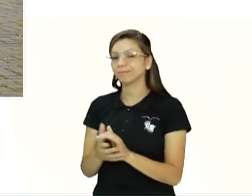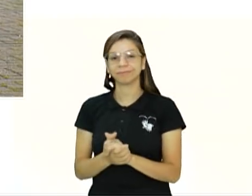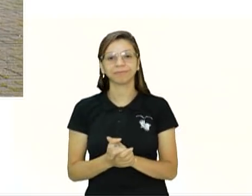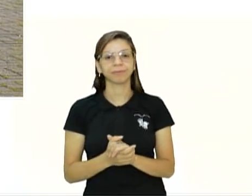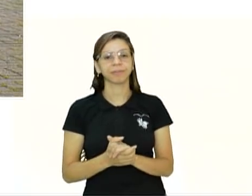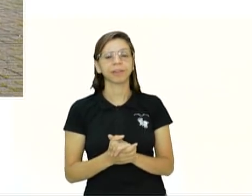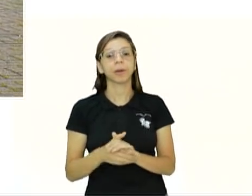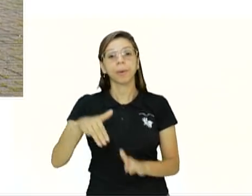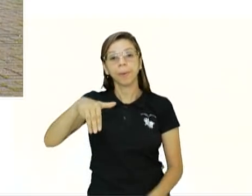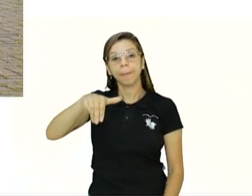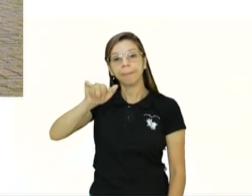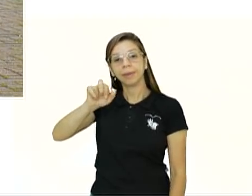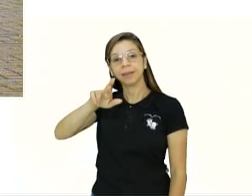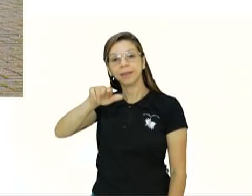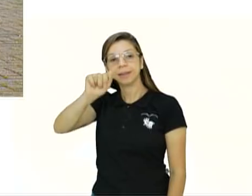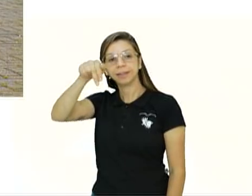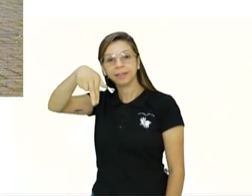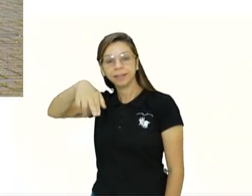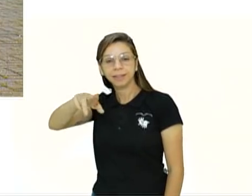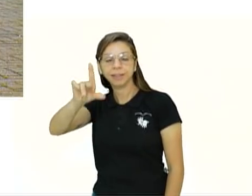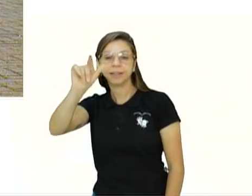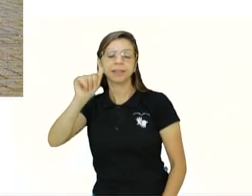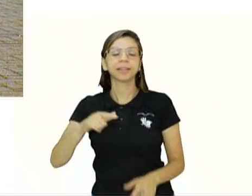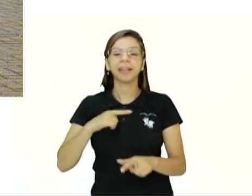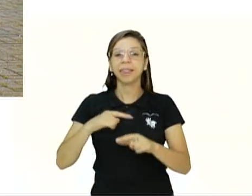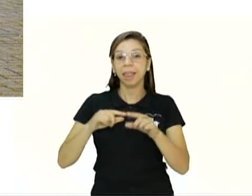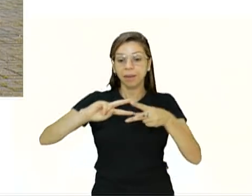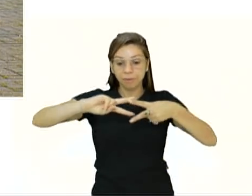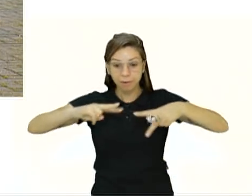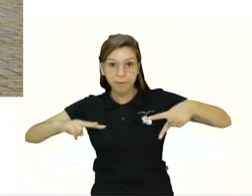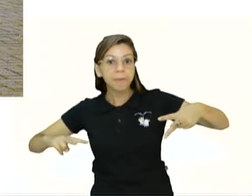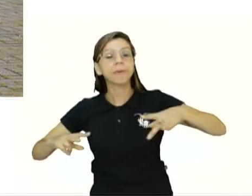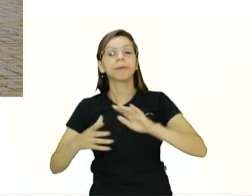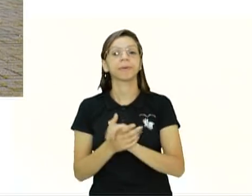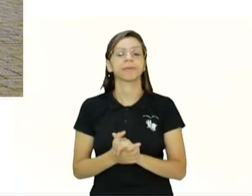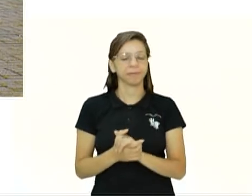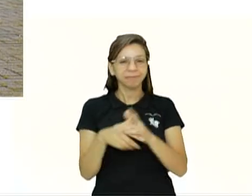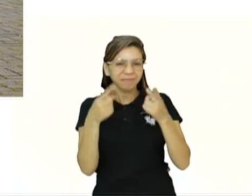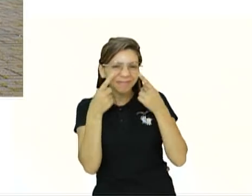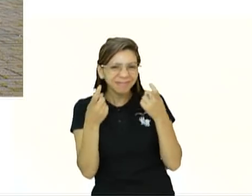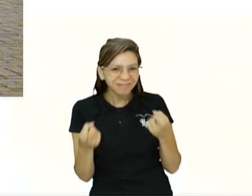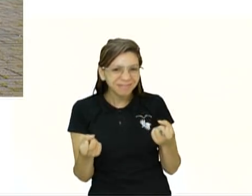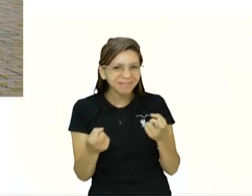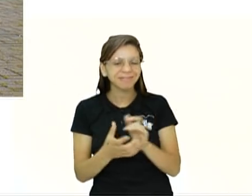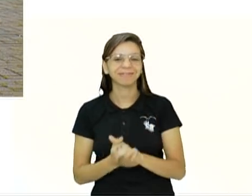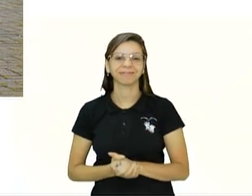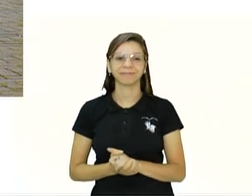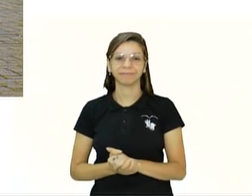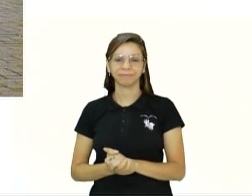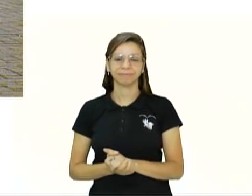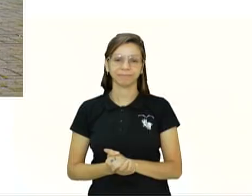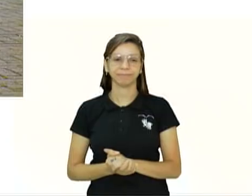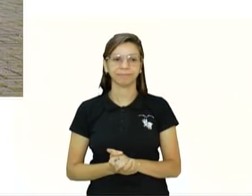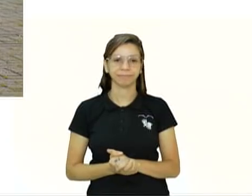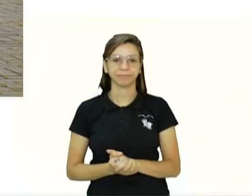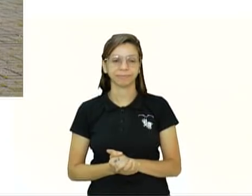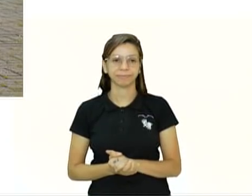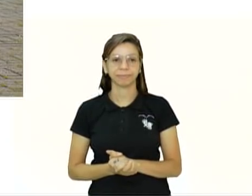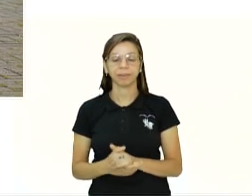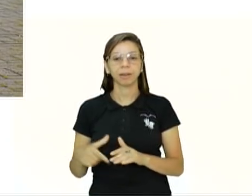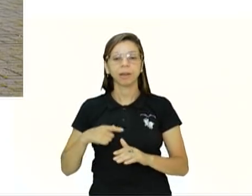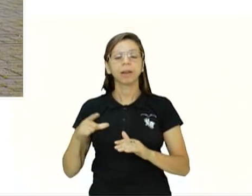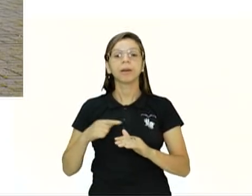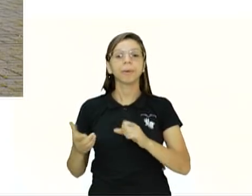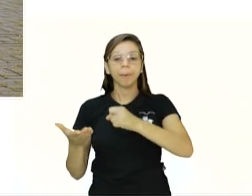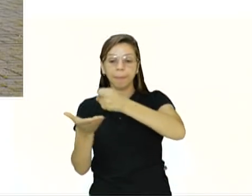Parque Tanguá é recheado de geometria espacial. Vamos dar uma olhadinha? Ali na base você